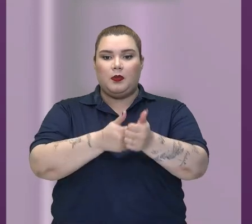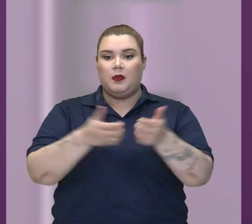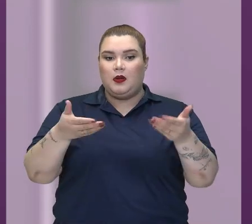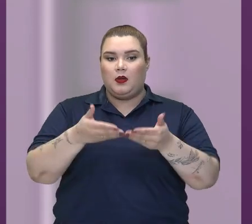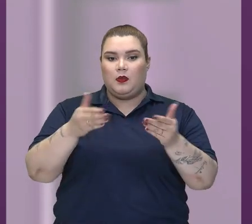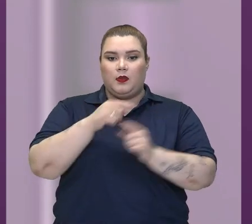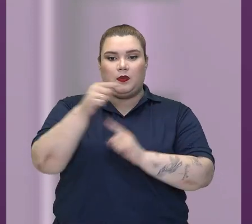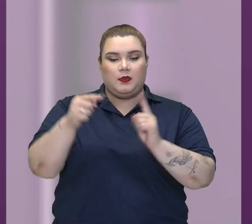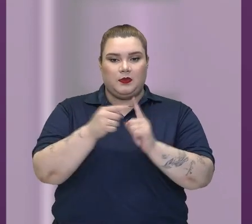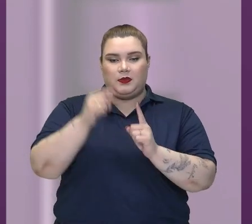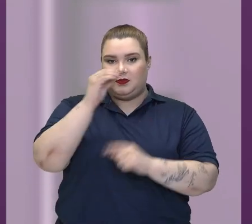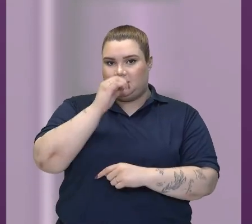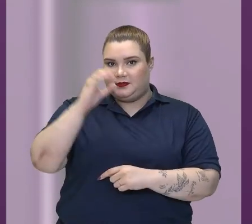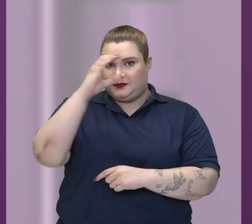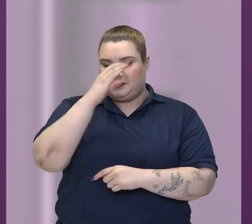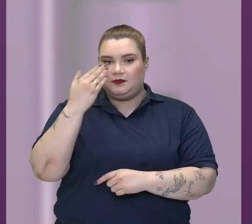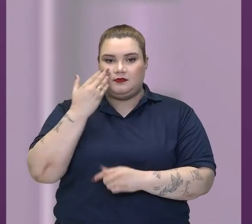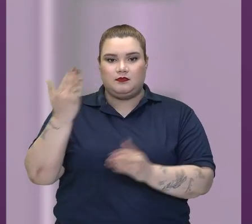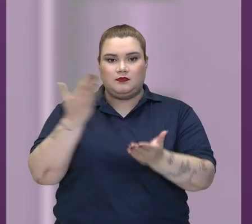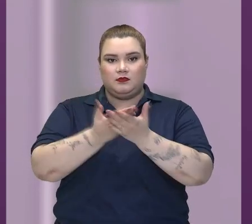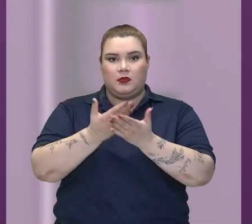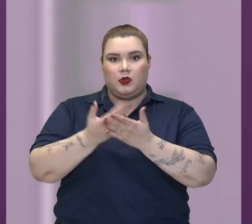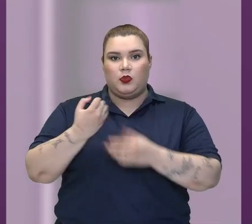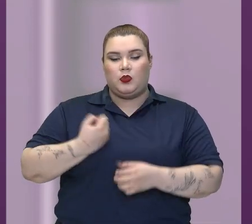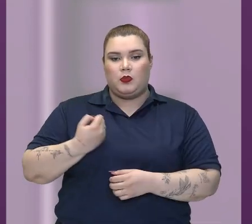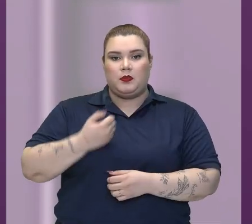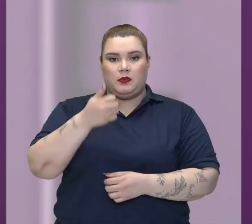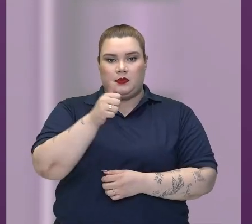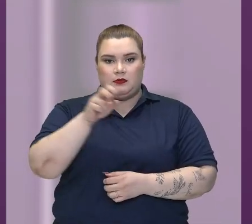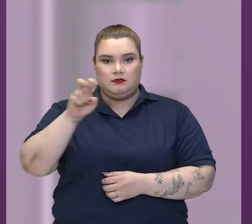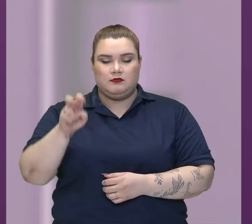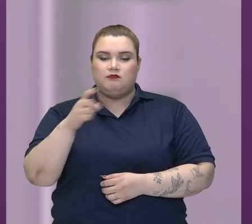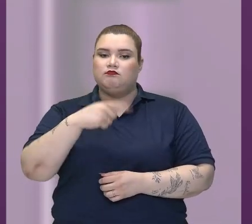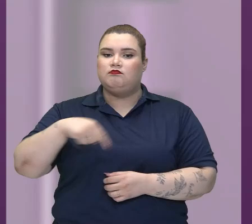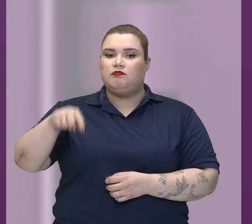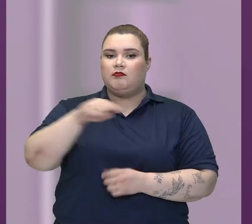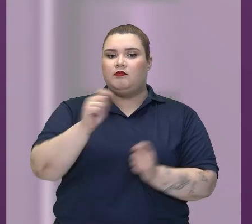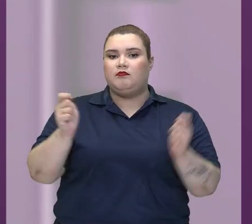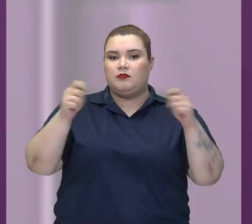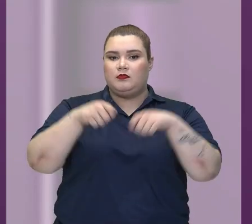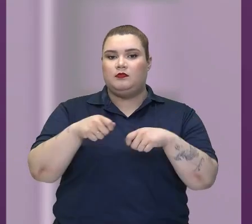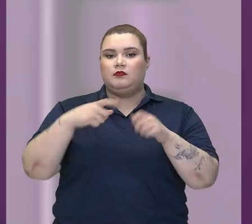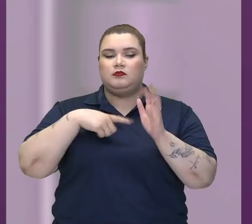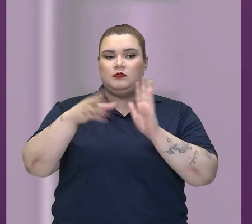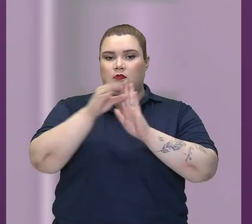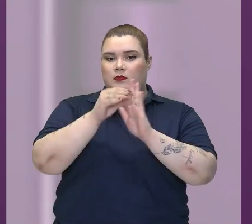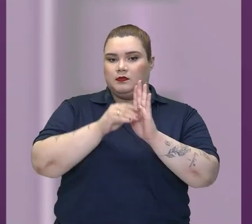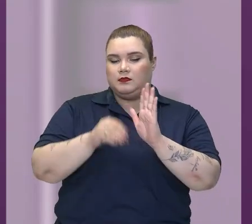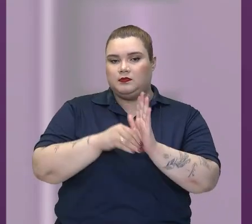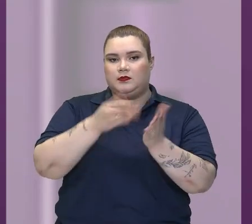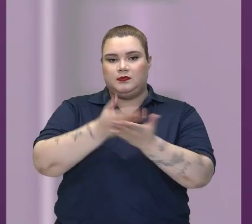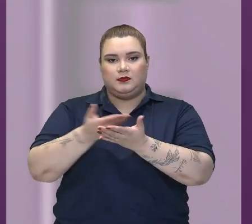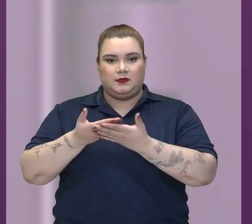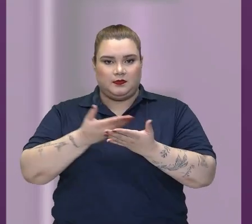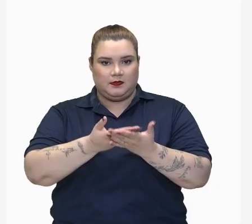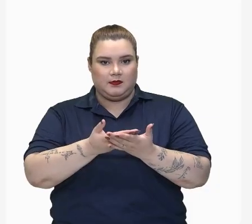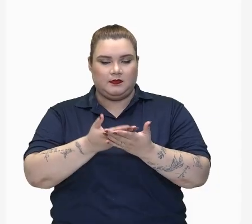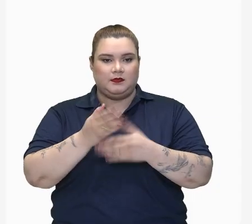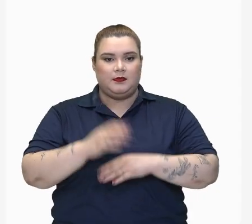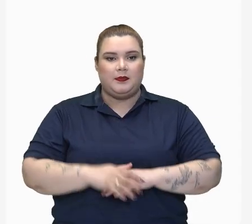o objeto de conhecimento da aula de número 15, para que você consiga complementar os seus estudos aí da